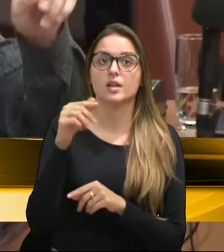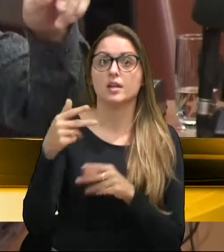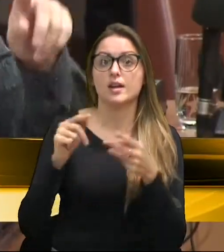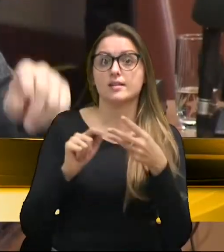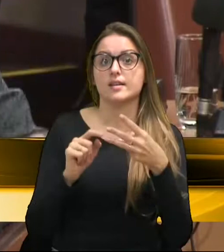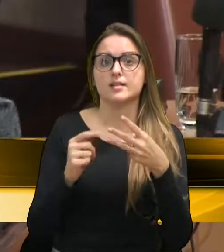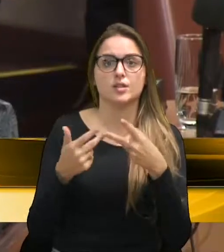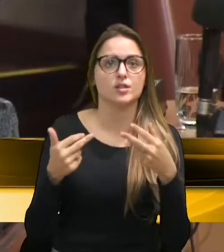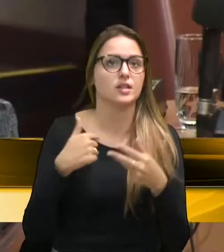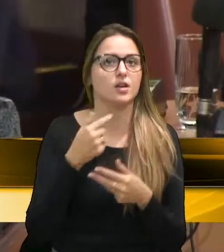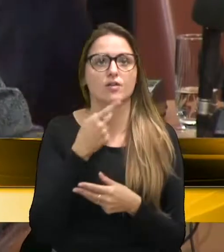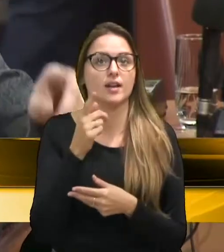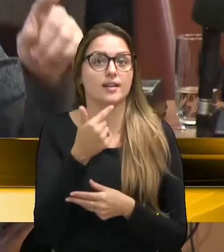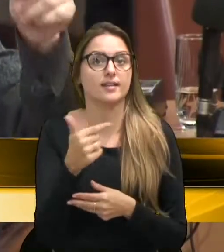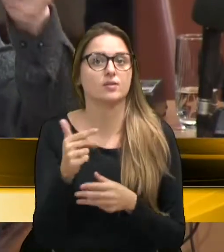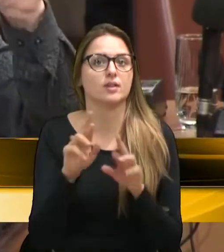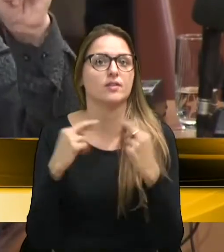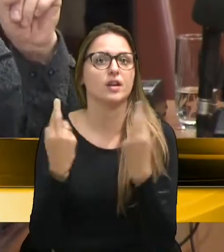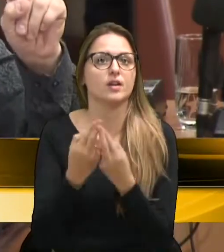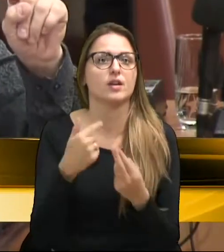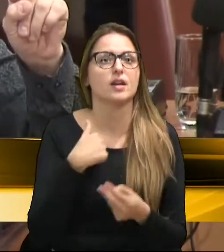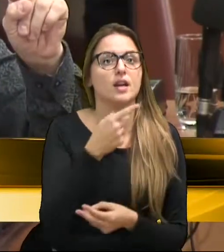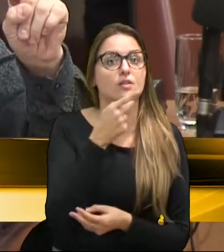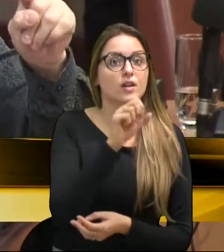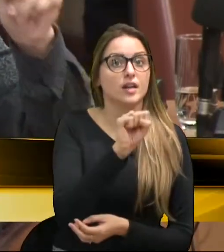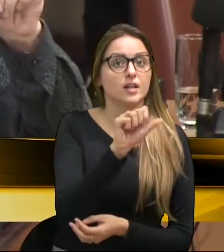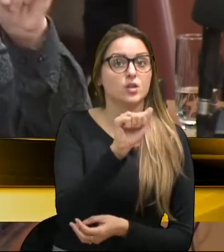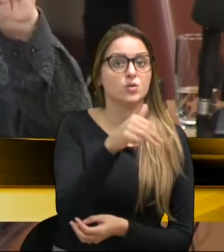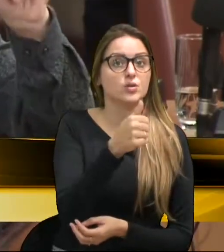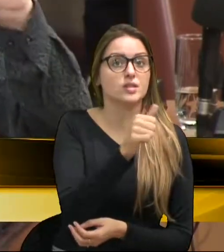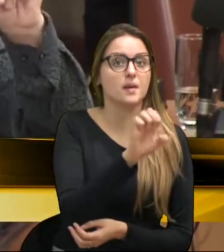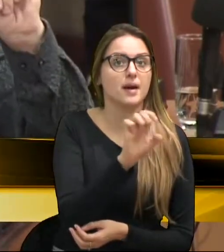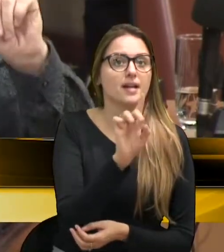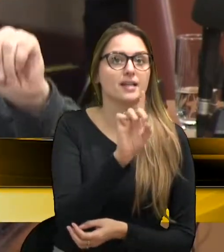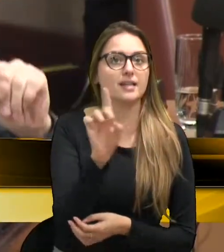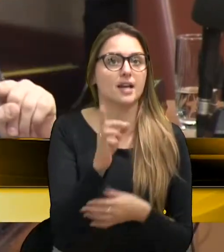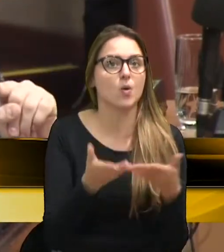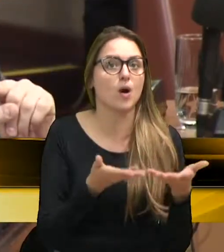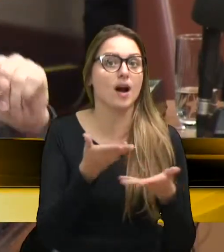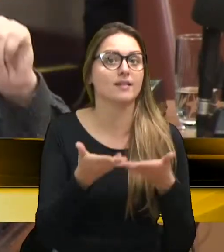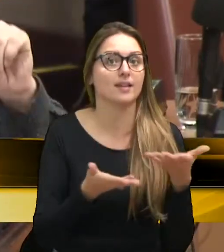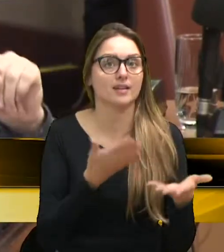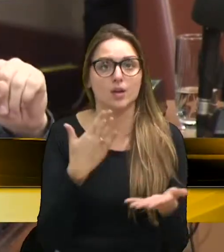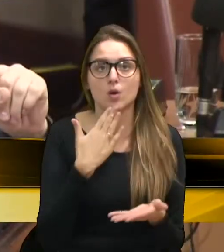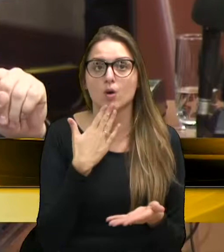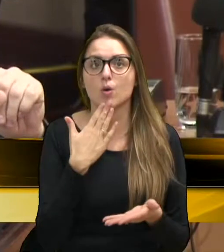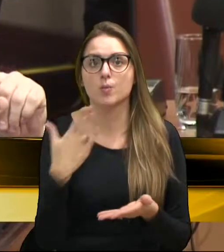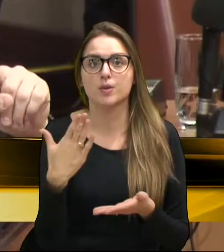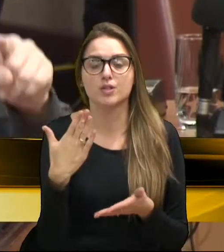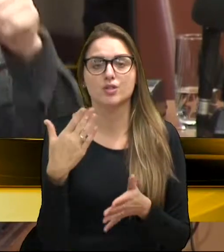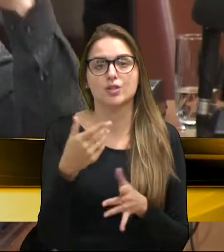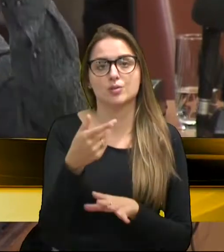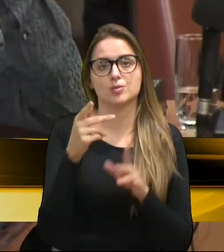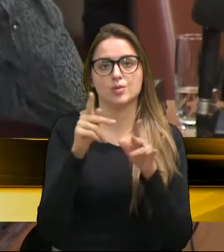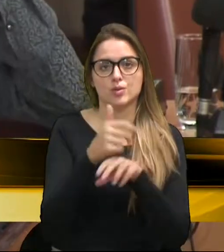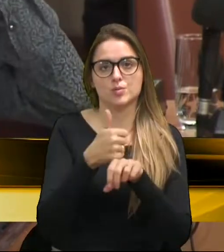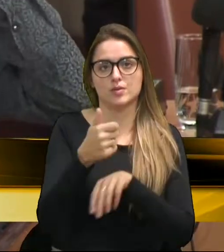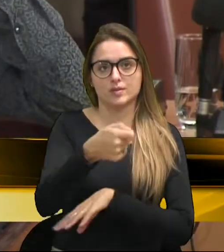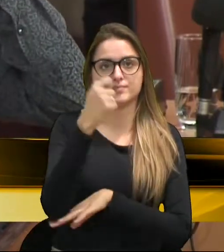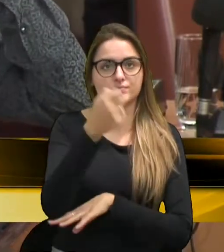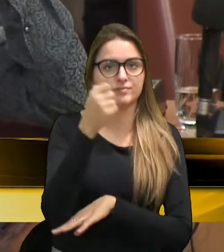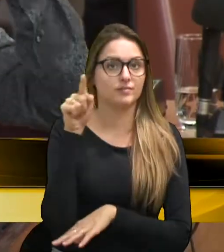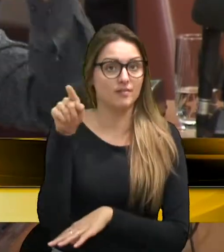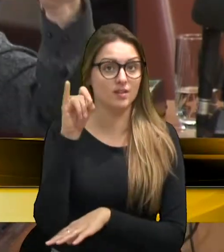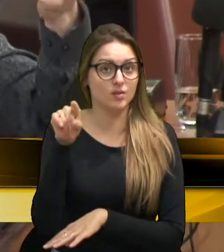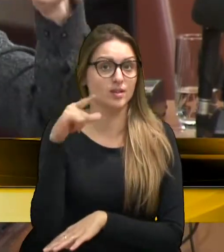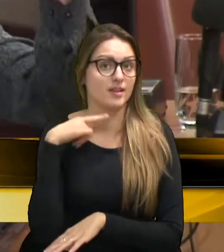não disse que não teve reunião, eu disse que o Samay não atendeu a solicitação dos pescadores. Se o senhor tem